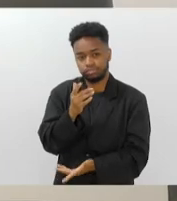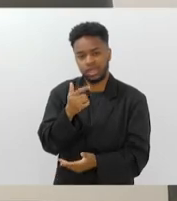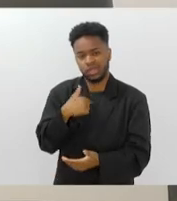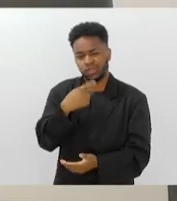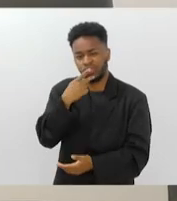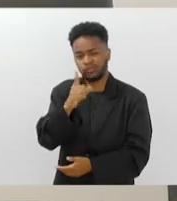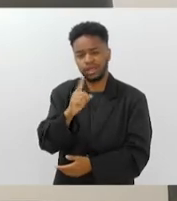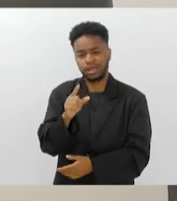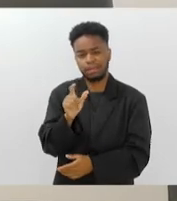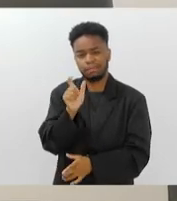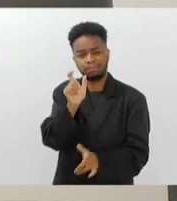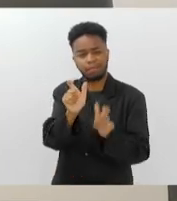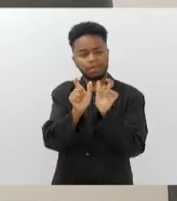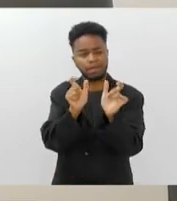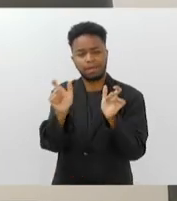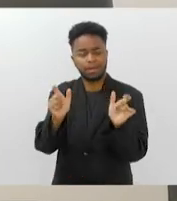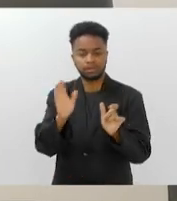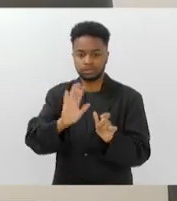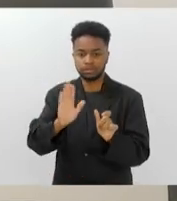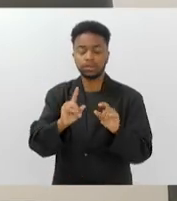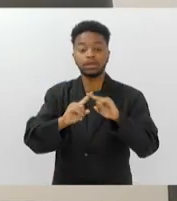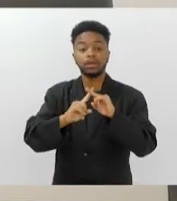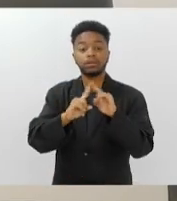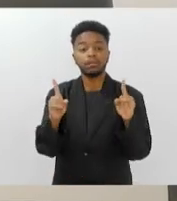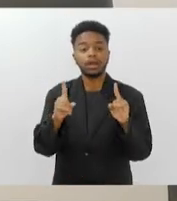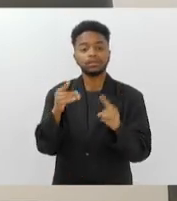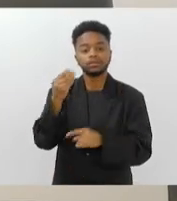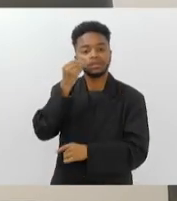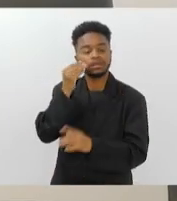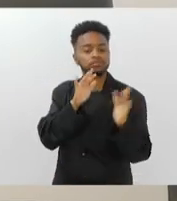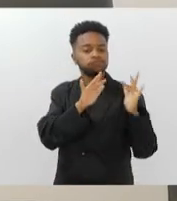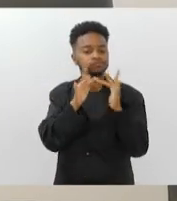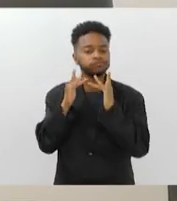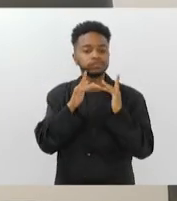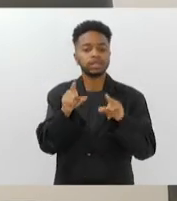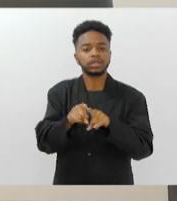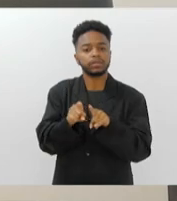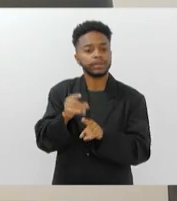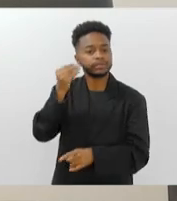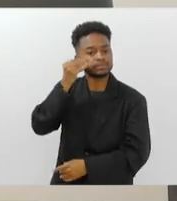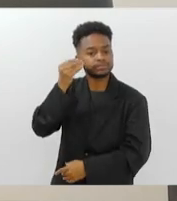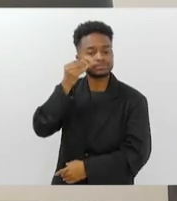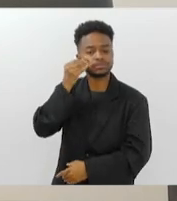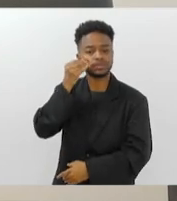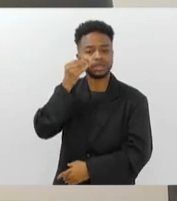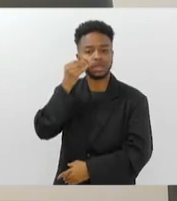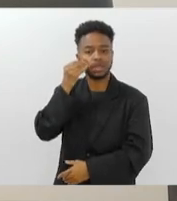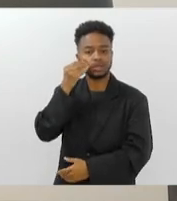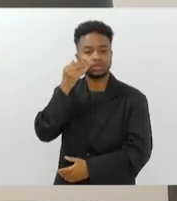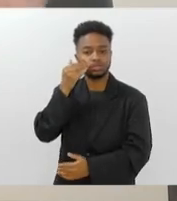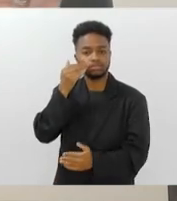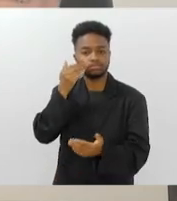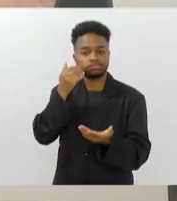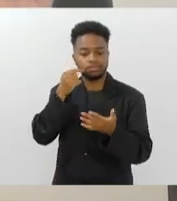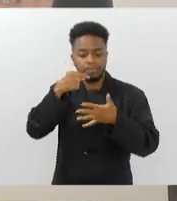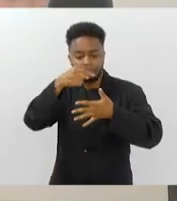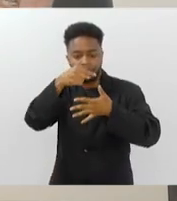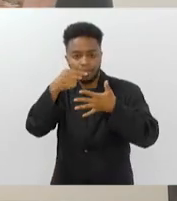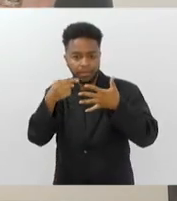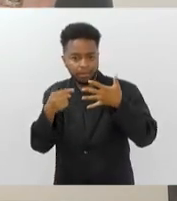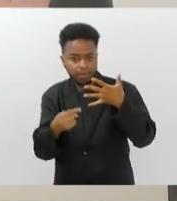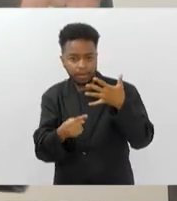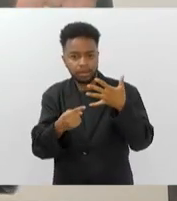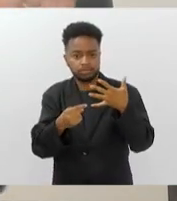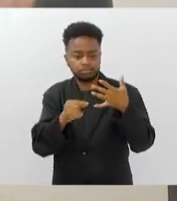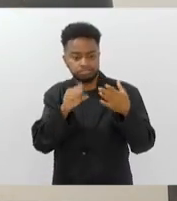de siglas né mas mas que a gente possa articular e a gente possa cumprir exatamente no olhar da